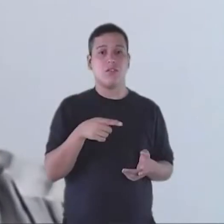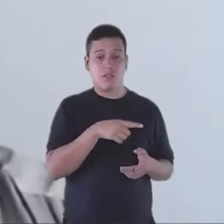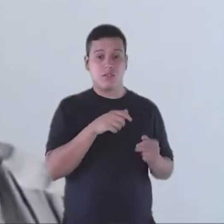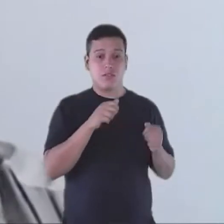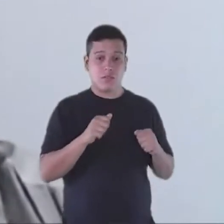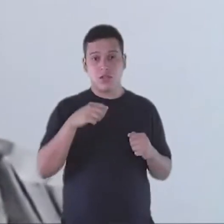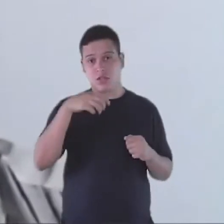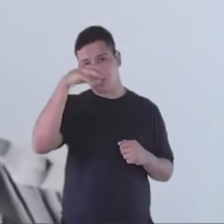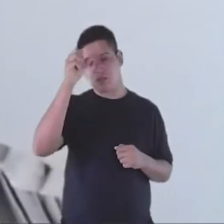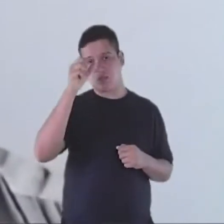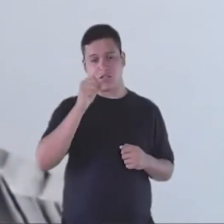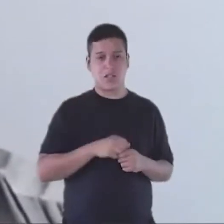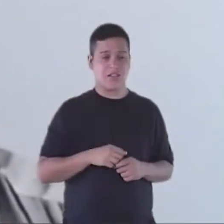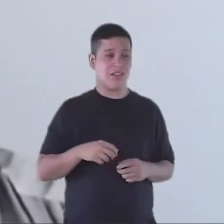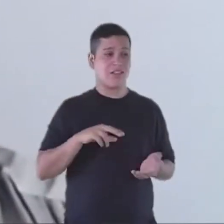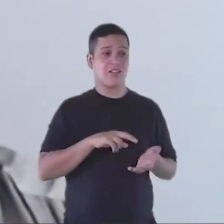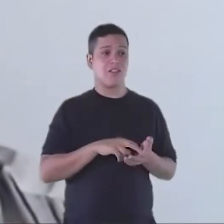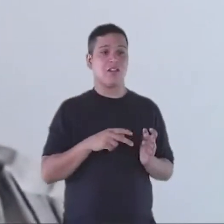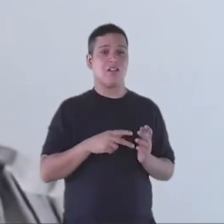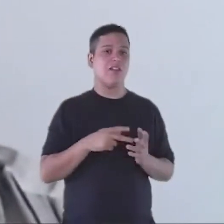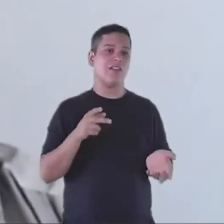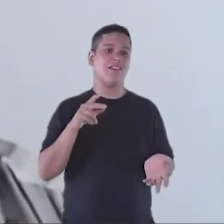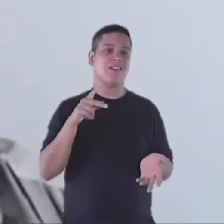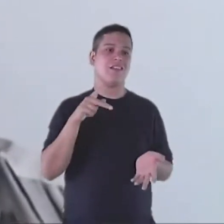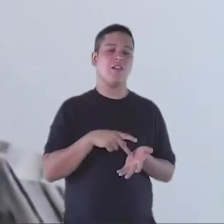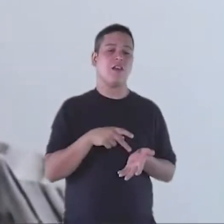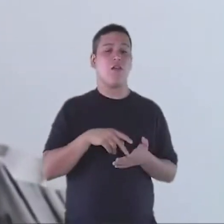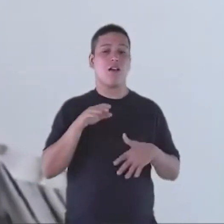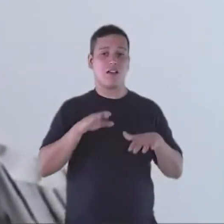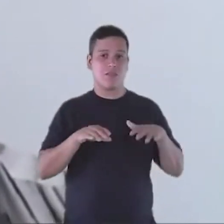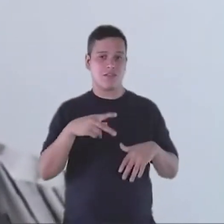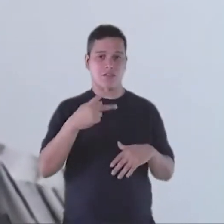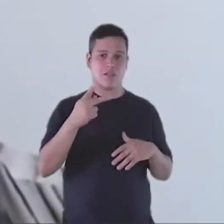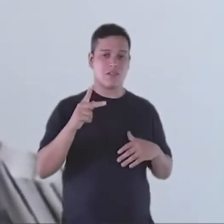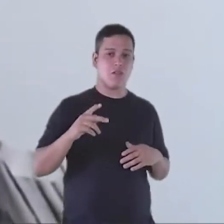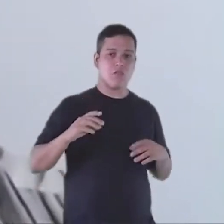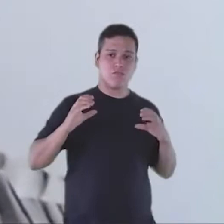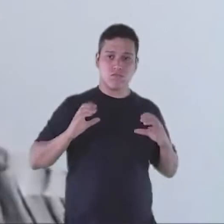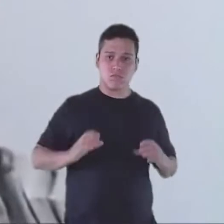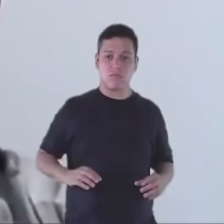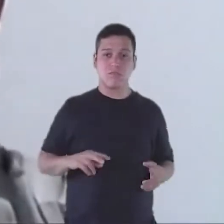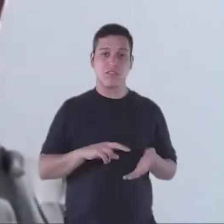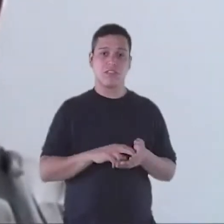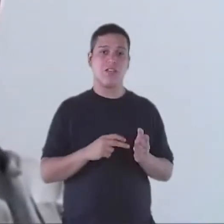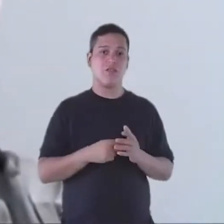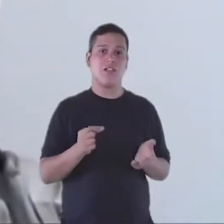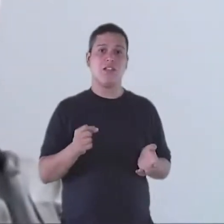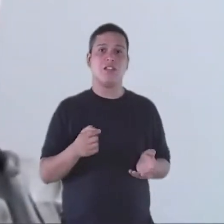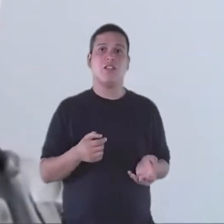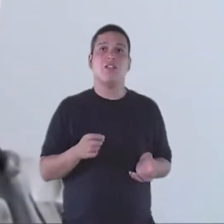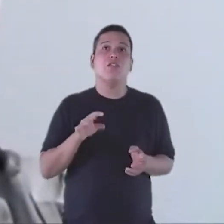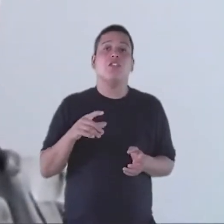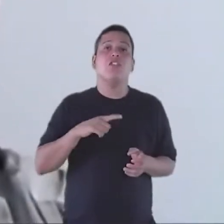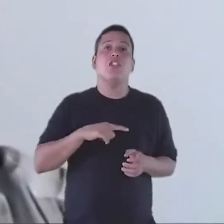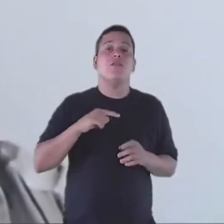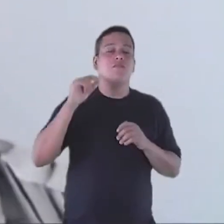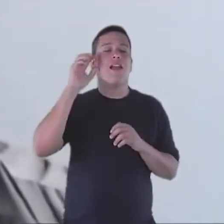significava, representava que eu sonhava. Se eu era distraído, eu era um sonhador.